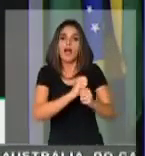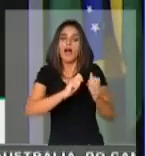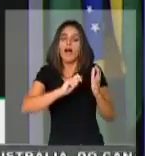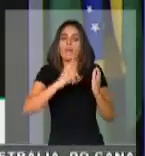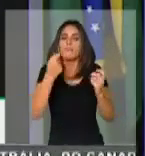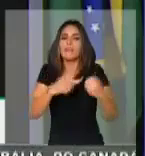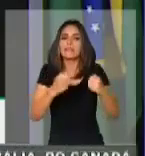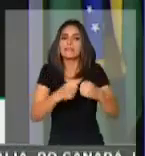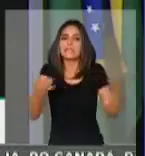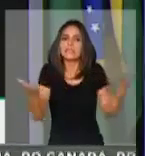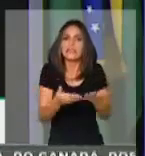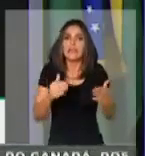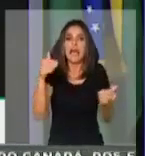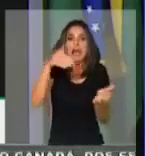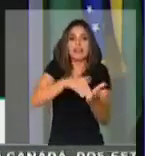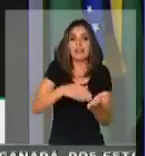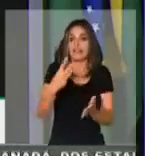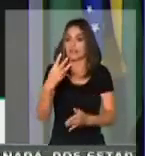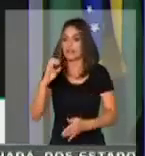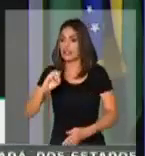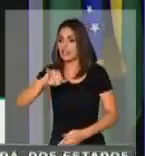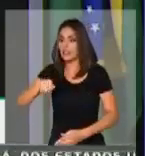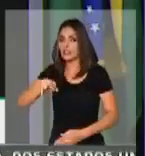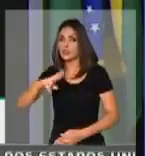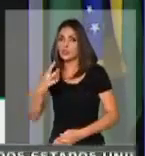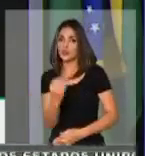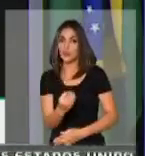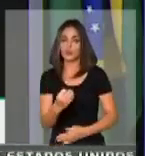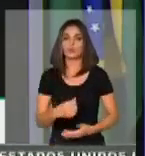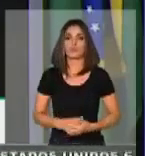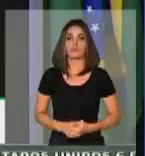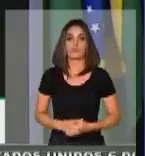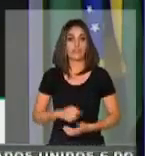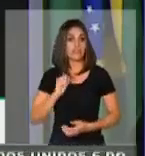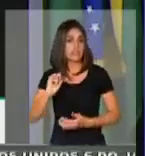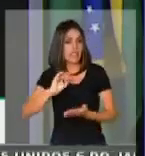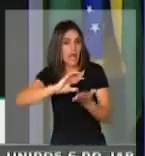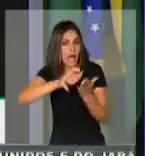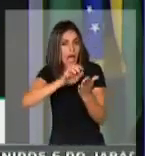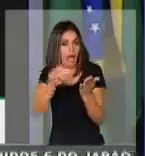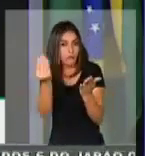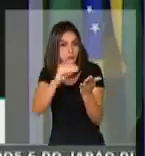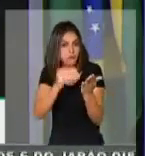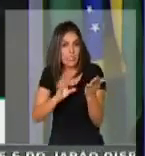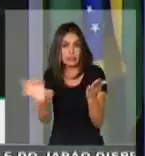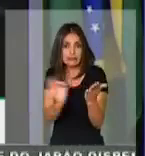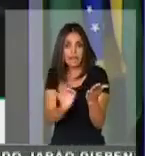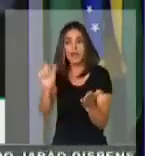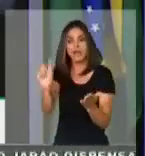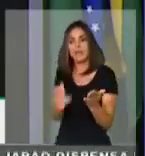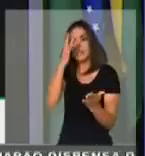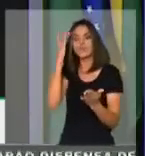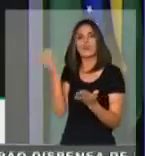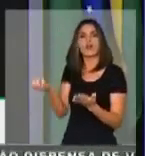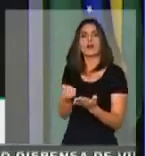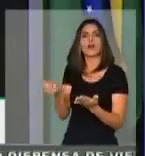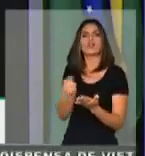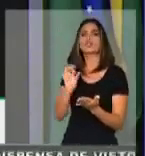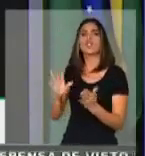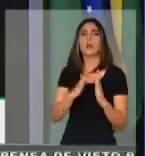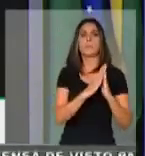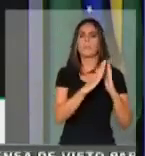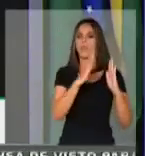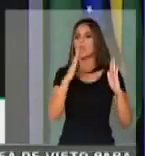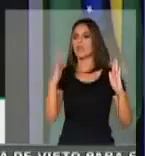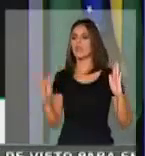30 de junho do ano subsequente. Não sendo atualizado o cadastro até 30 de junho, o segurado especial só poderá computar o